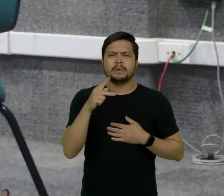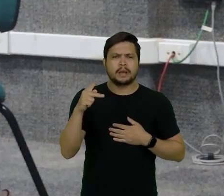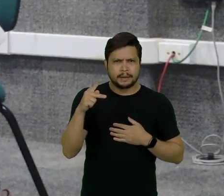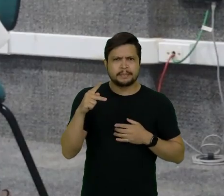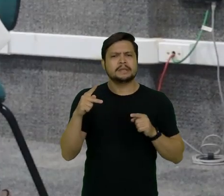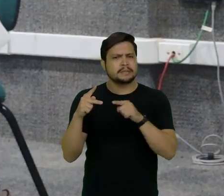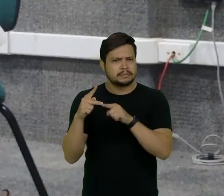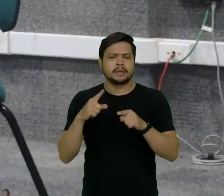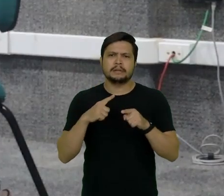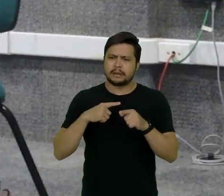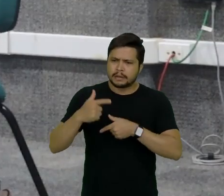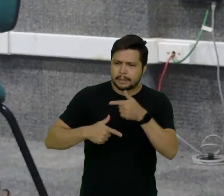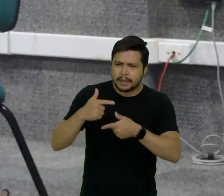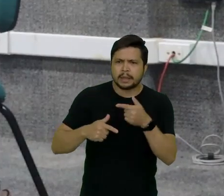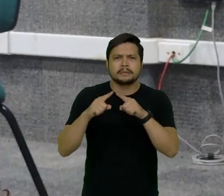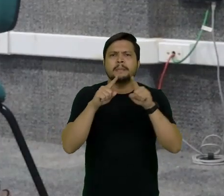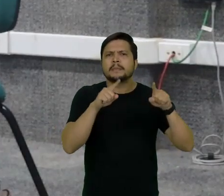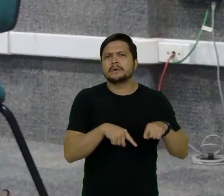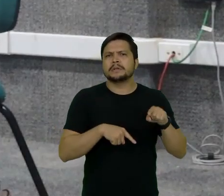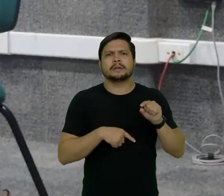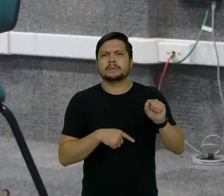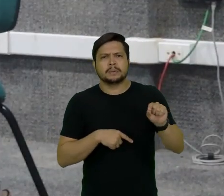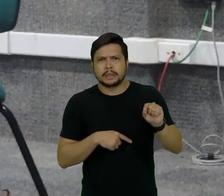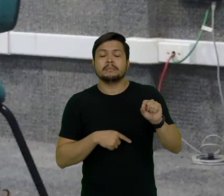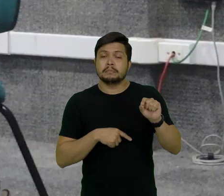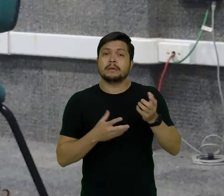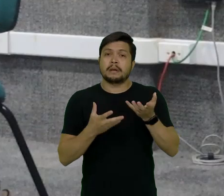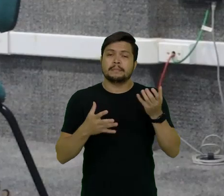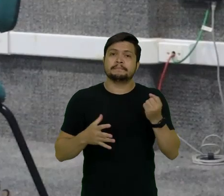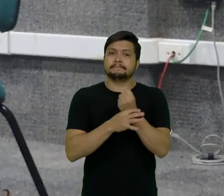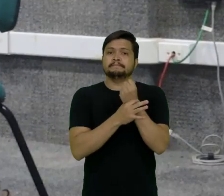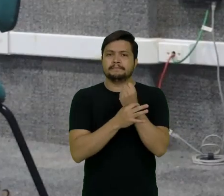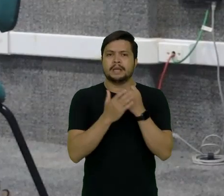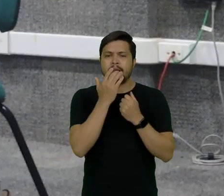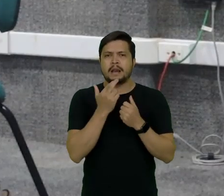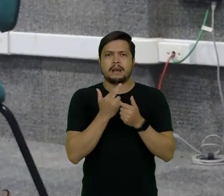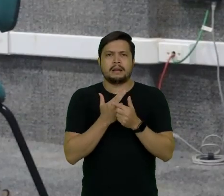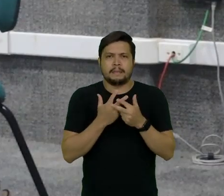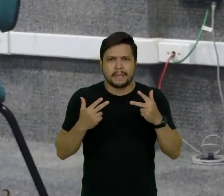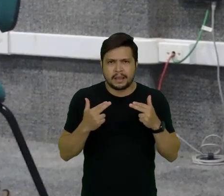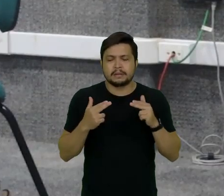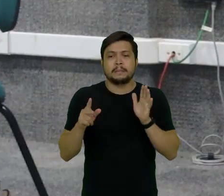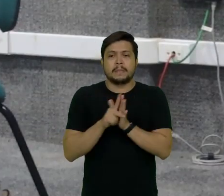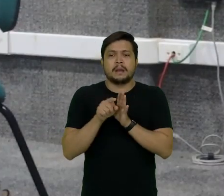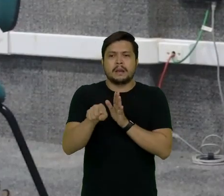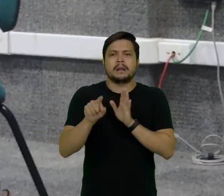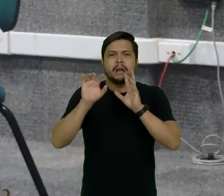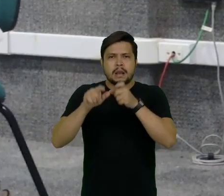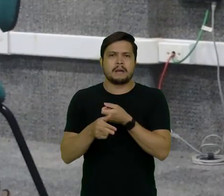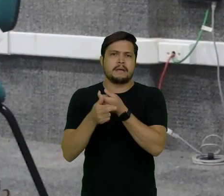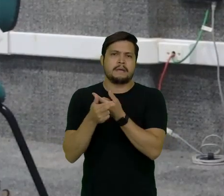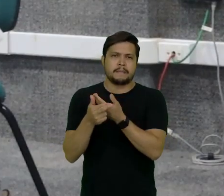aplicativo Orçamento Forrageiro para o Semiárido e tem atuado em projetos que buscam garantir a segurança alimentar animal no